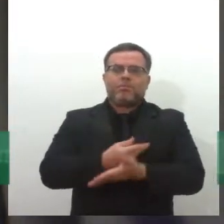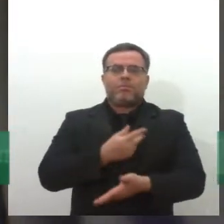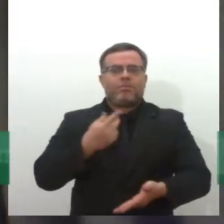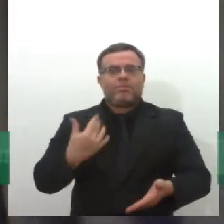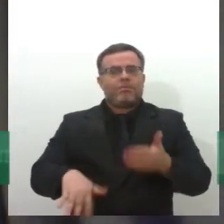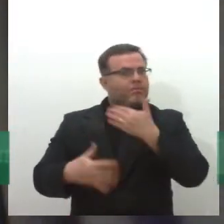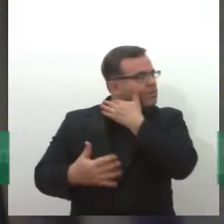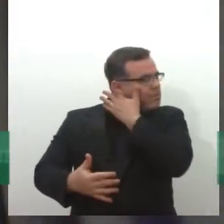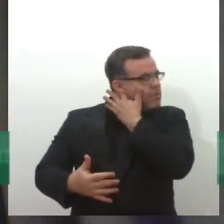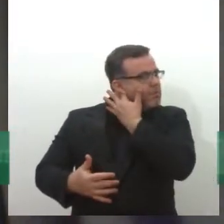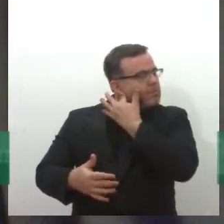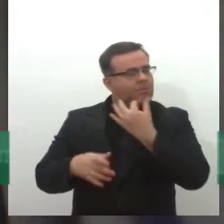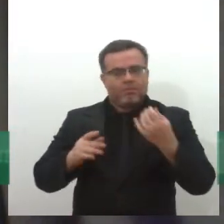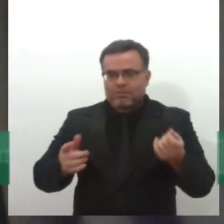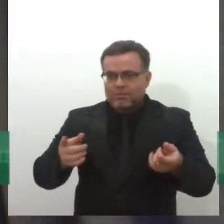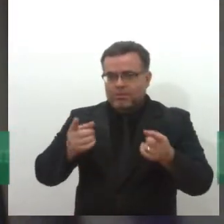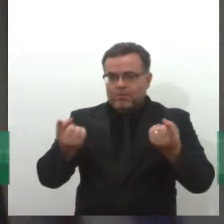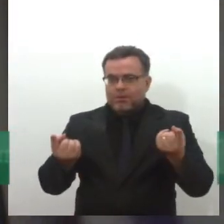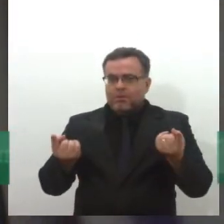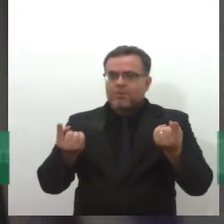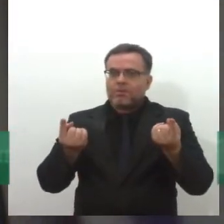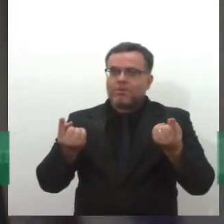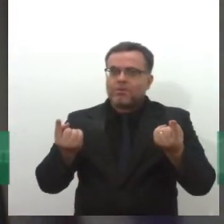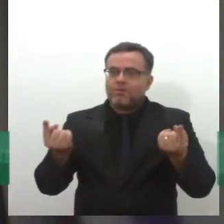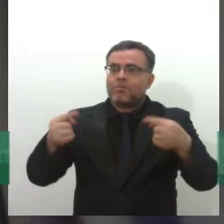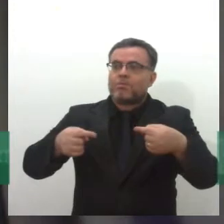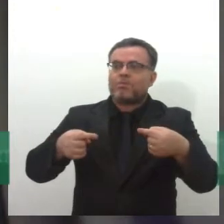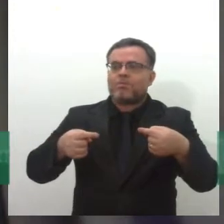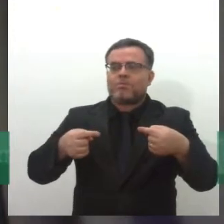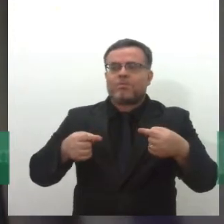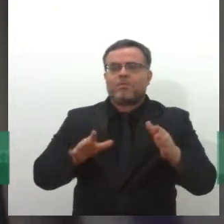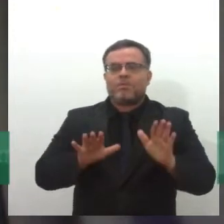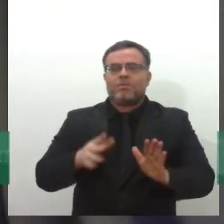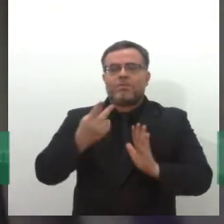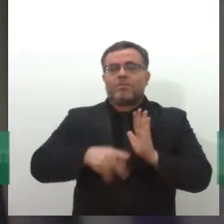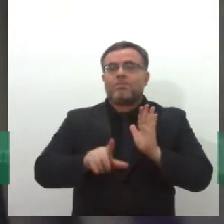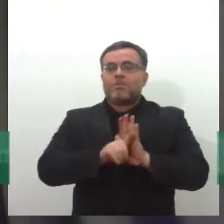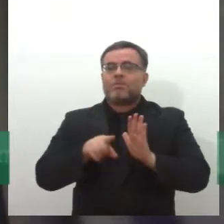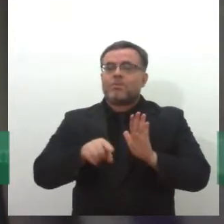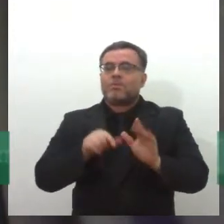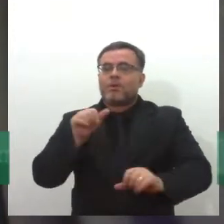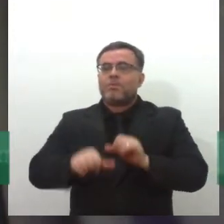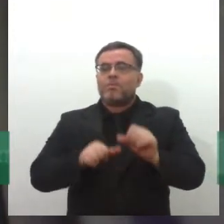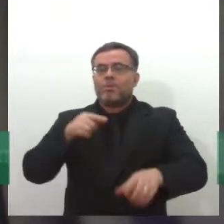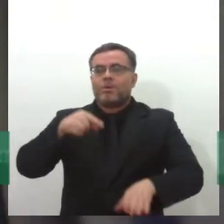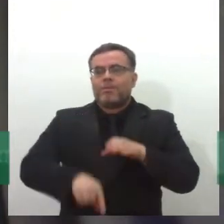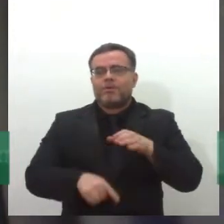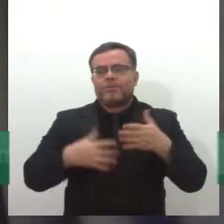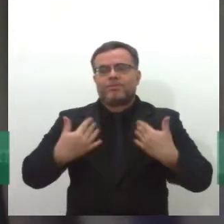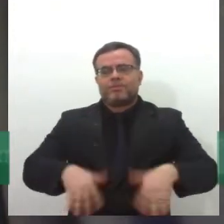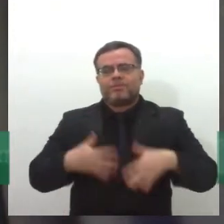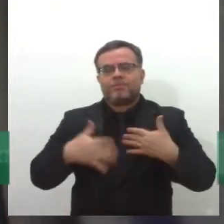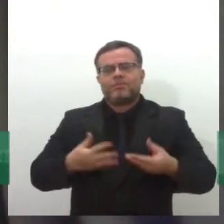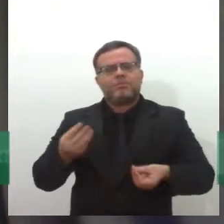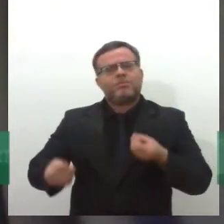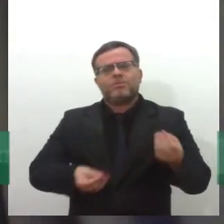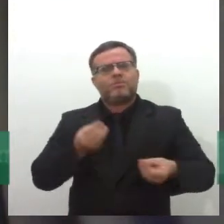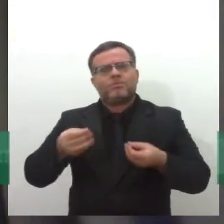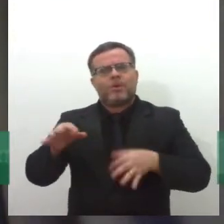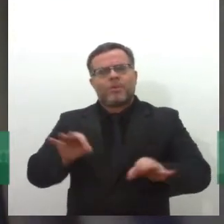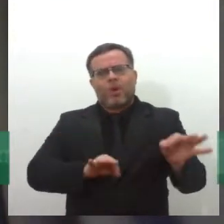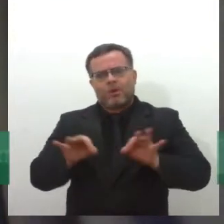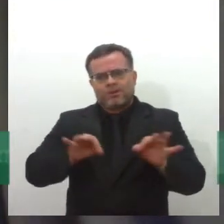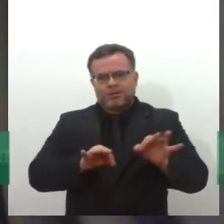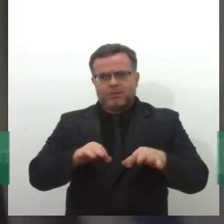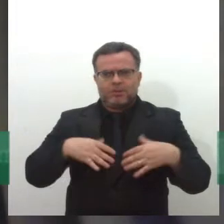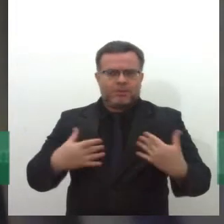fundo, é uma conta de estabilização. Só que, na verdade, o PL muda profundamente a forma de organização